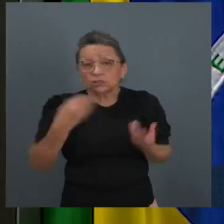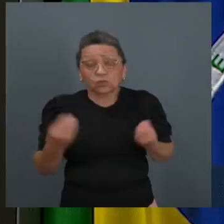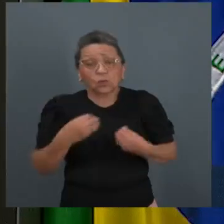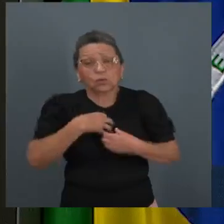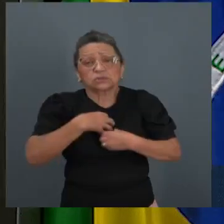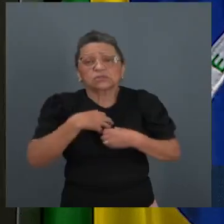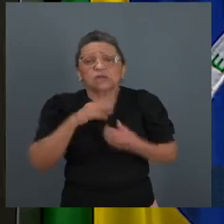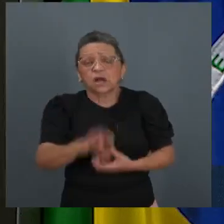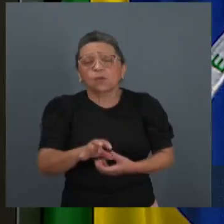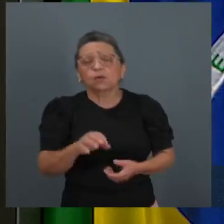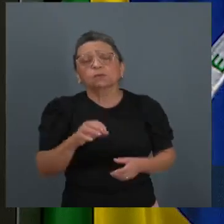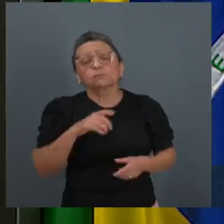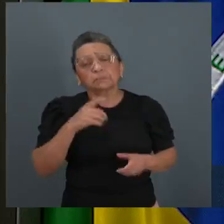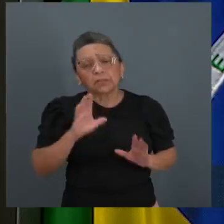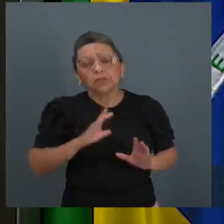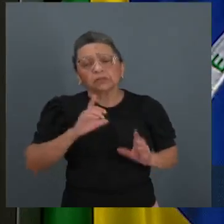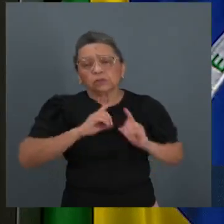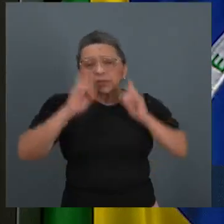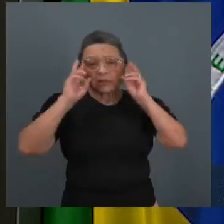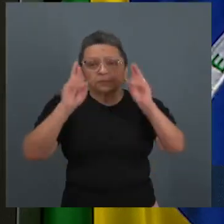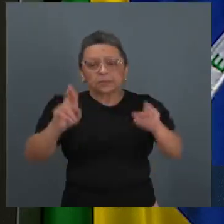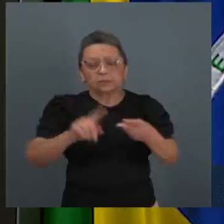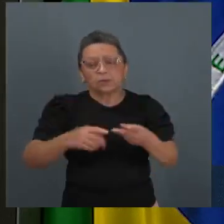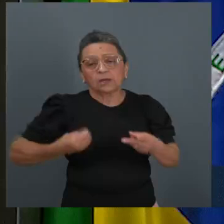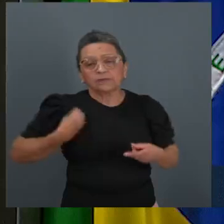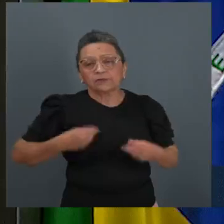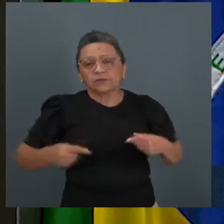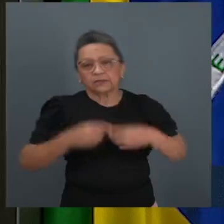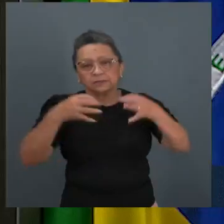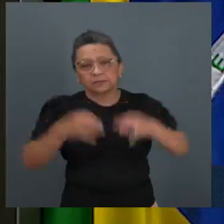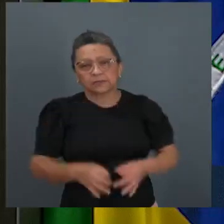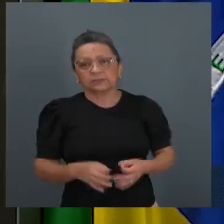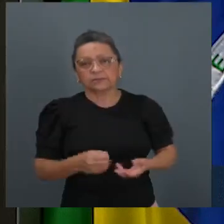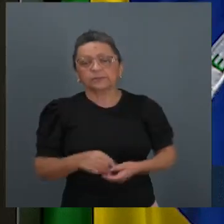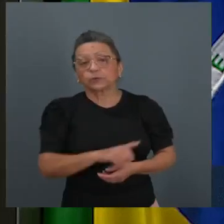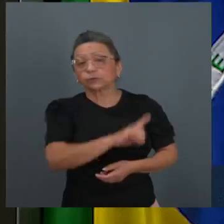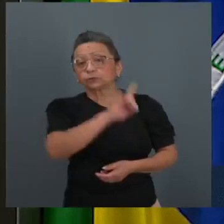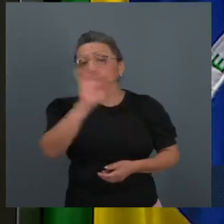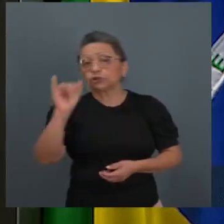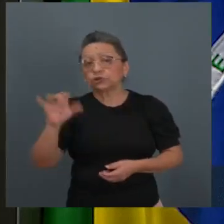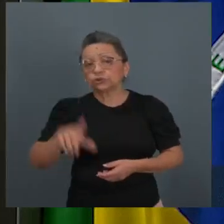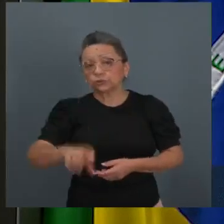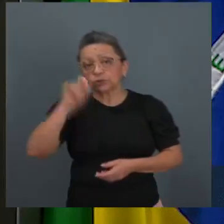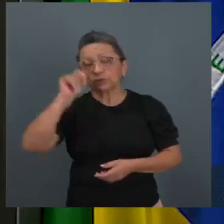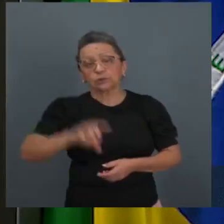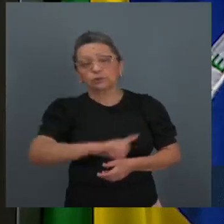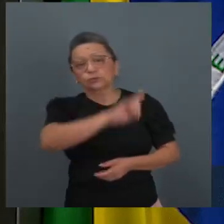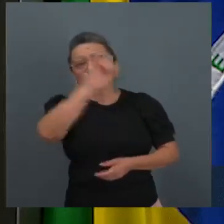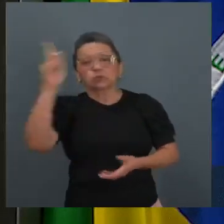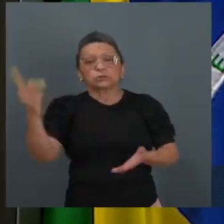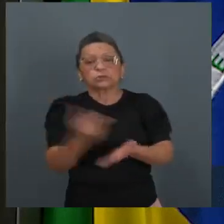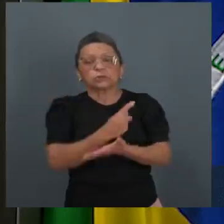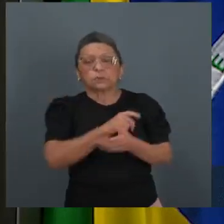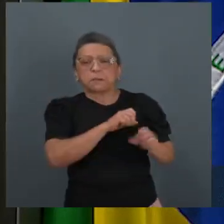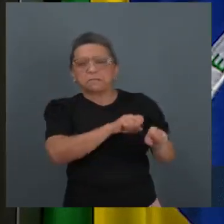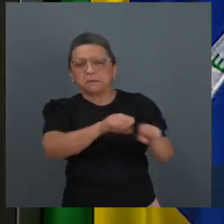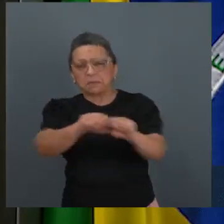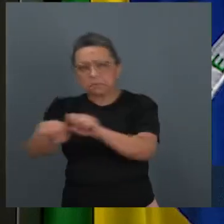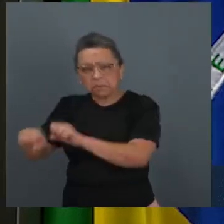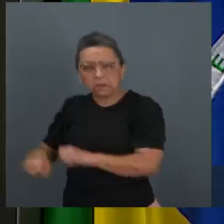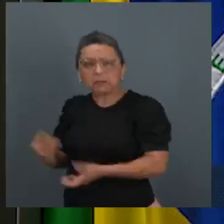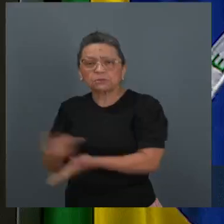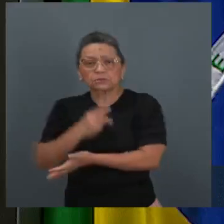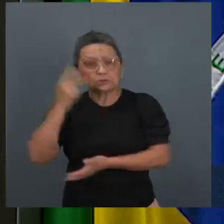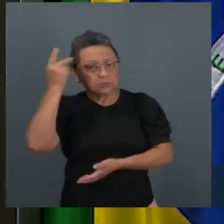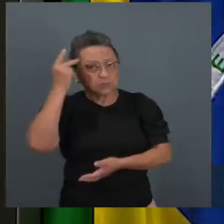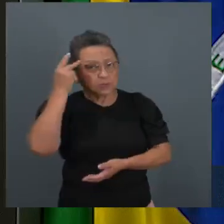direito a respeito, à vida e à dignidade. O dia escolhido foi o dia do massacre que houve em São